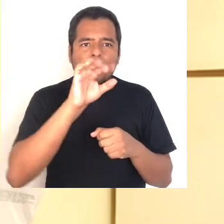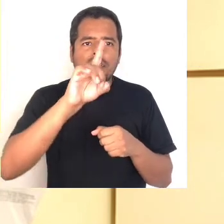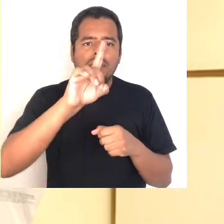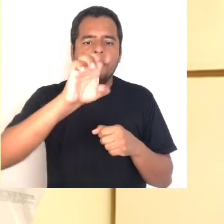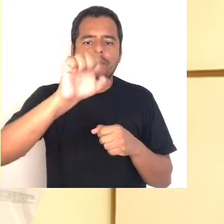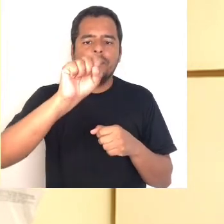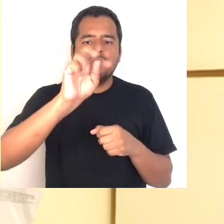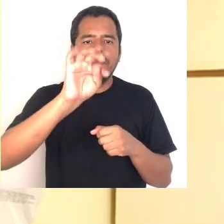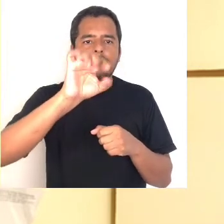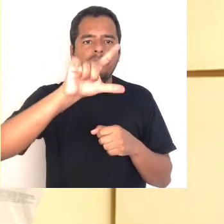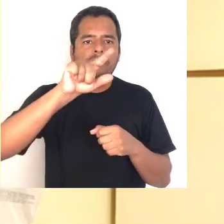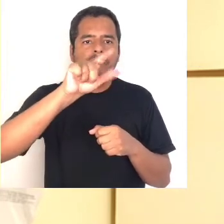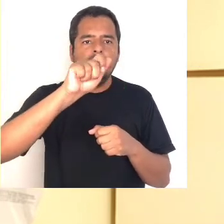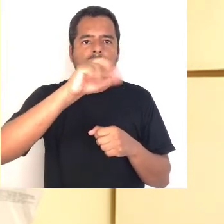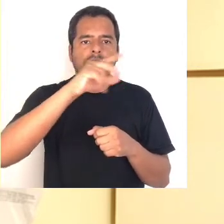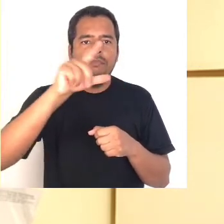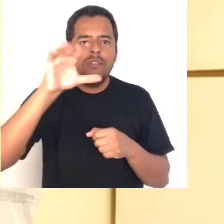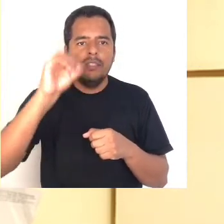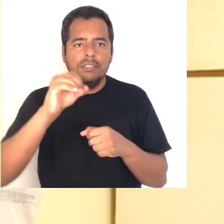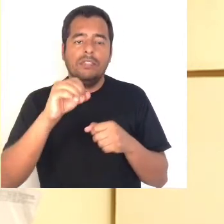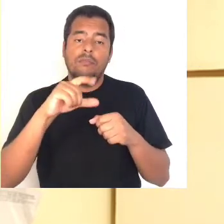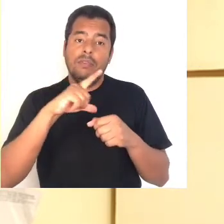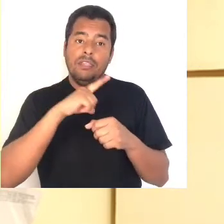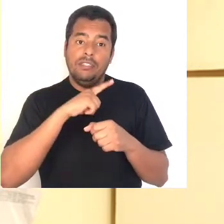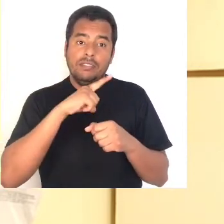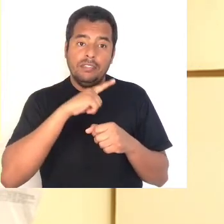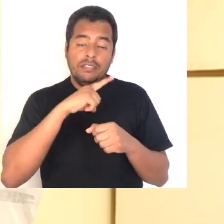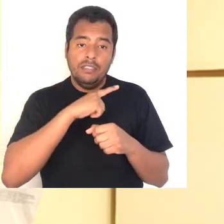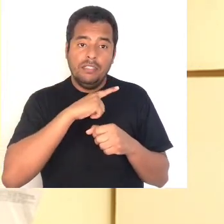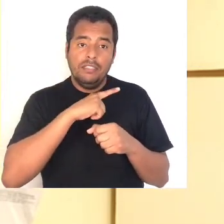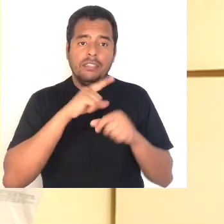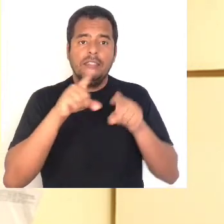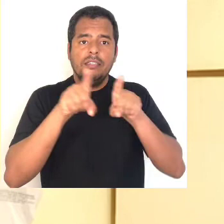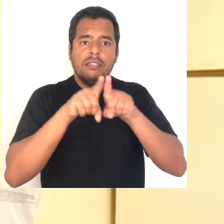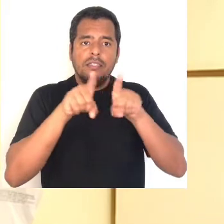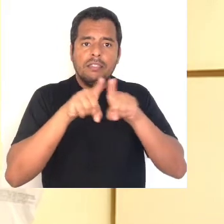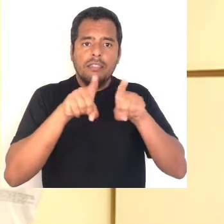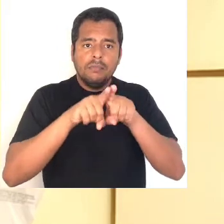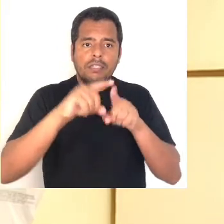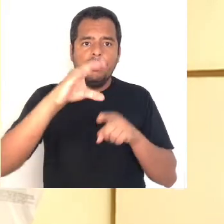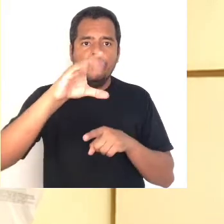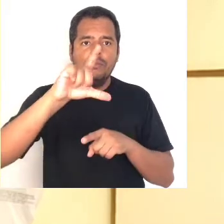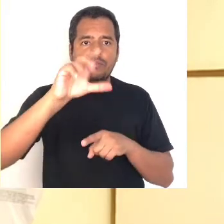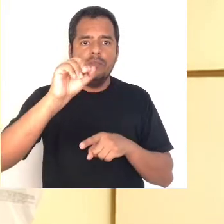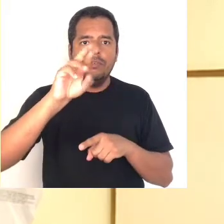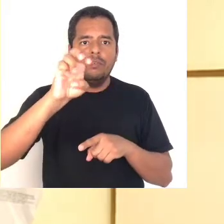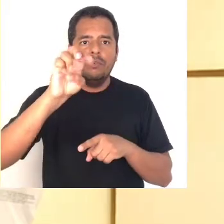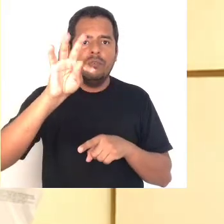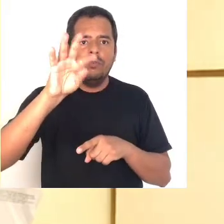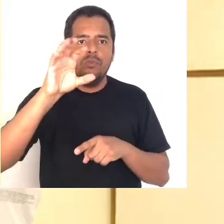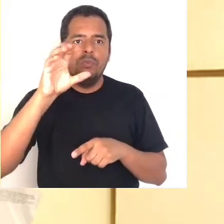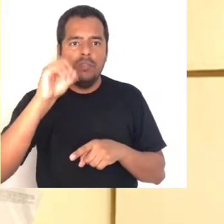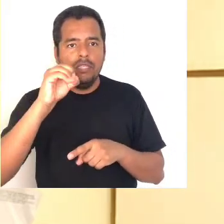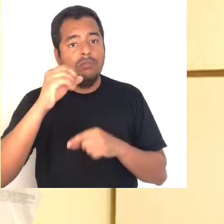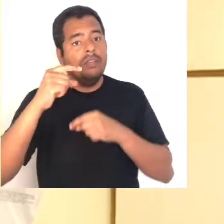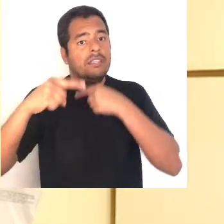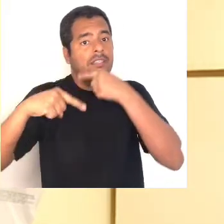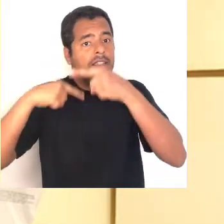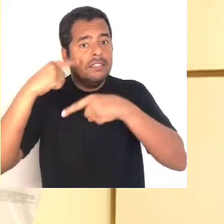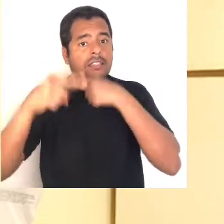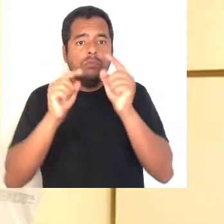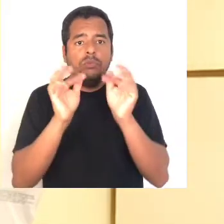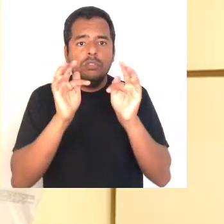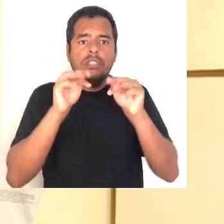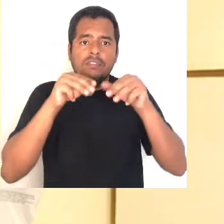breve destilação dele, certo? Para que a gente possa, de fato, ter o cloreto